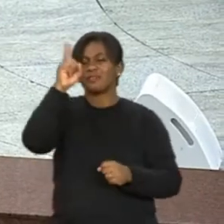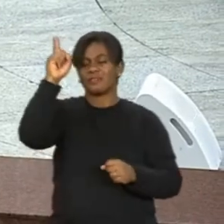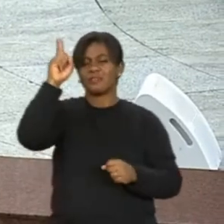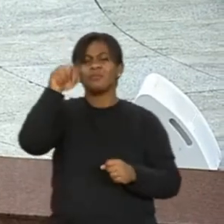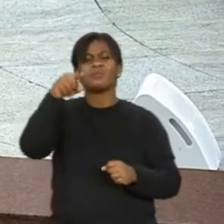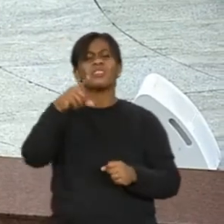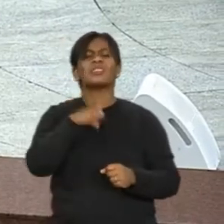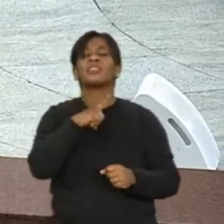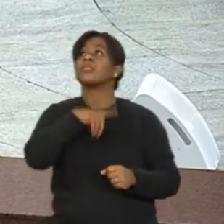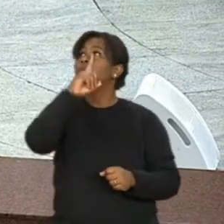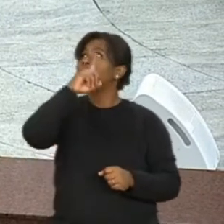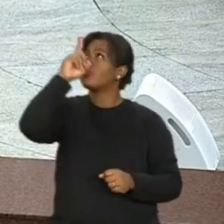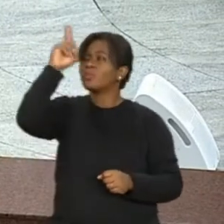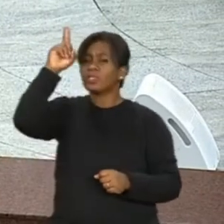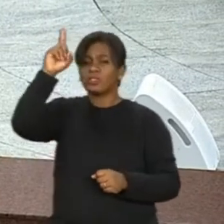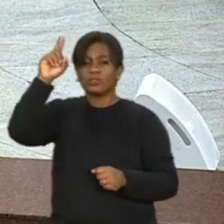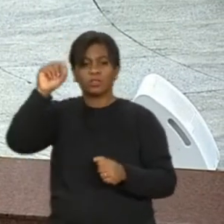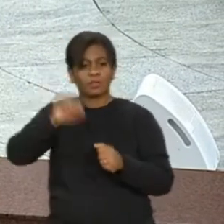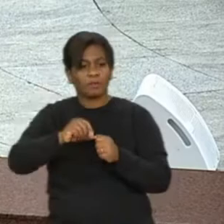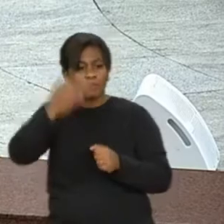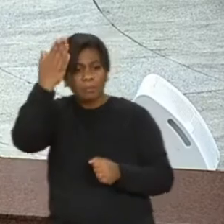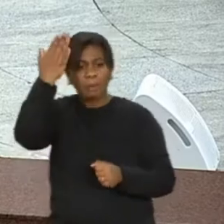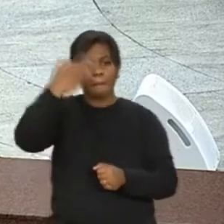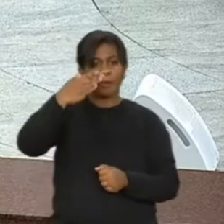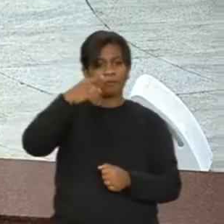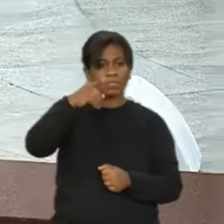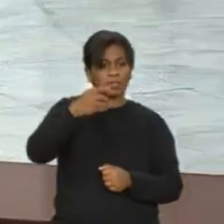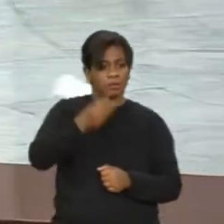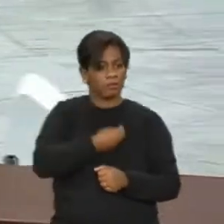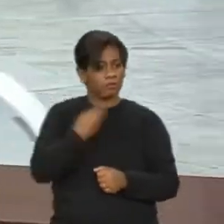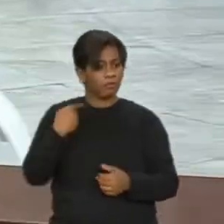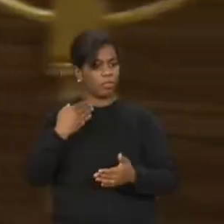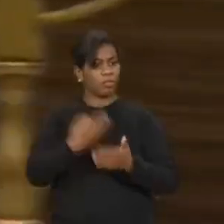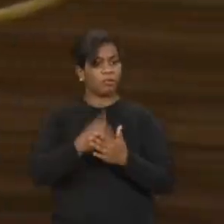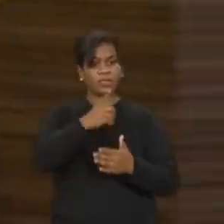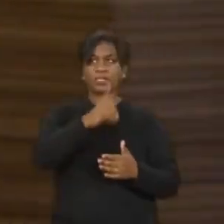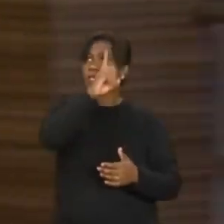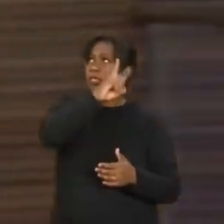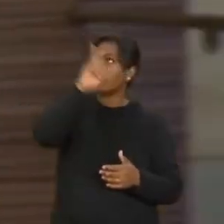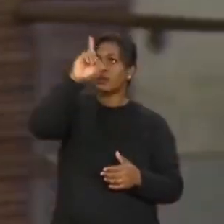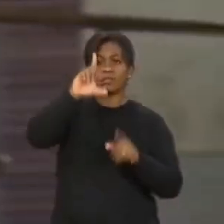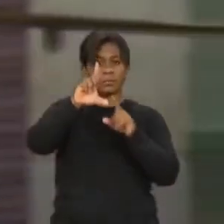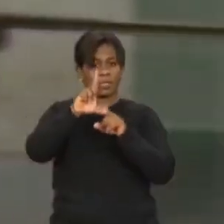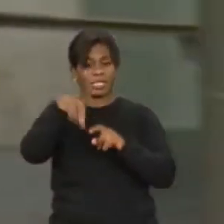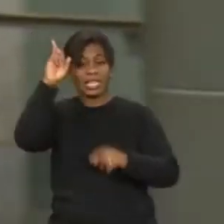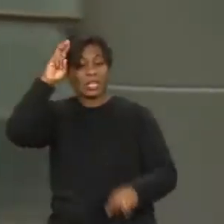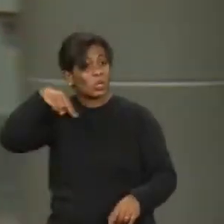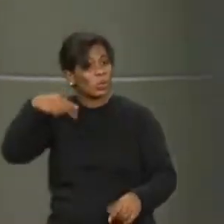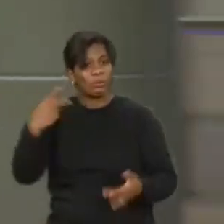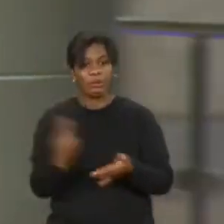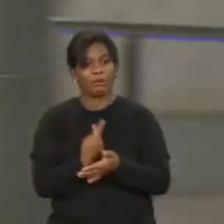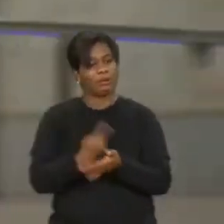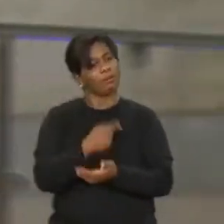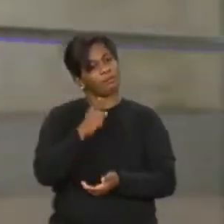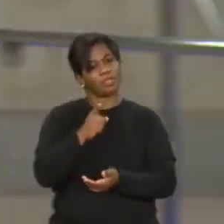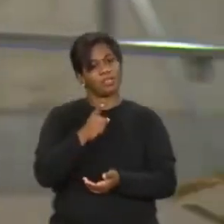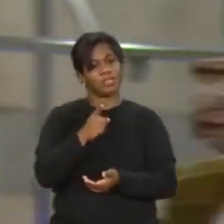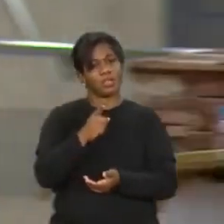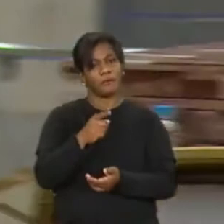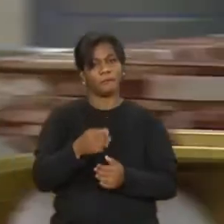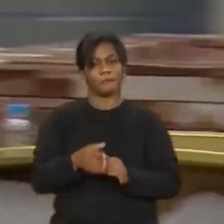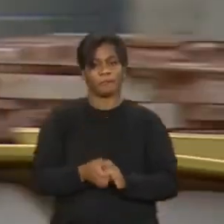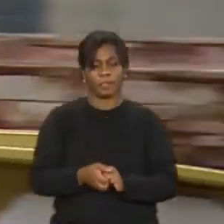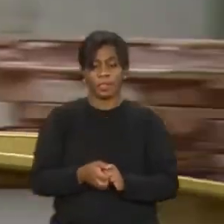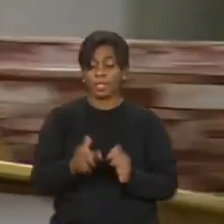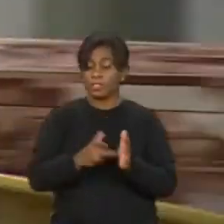você ter um Deus que te põe à prova e a vida inteira você vai dependendo dele e ele não vai falhando com você? Ele falou para o discípulo,